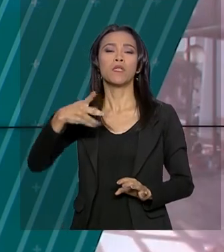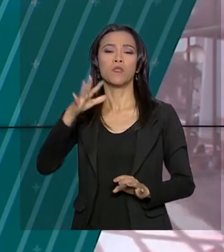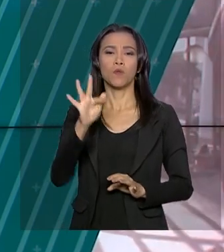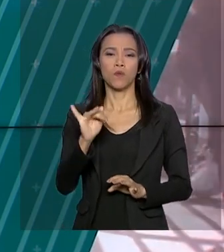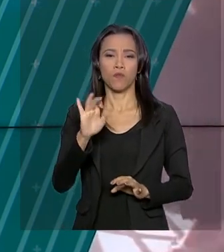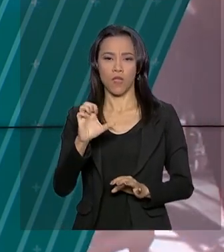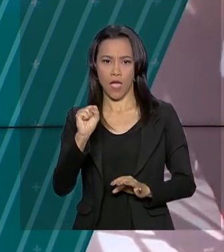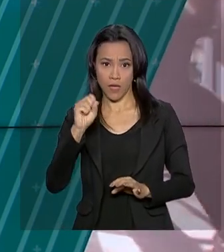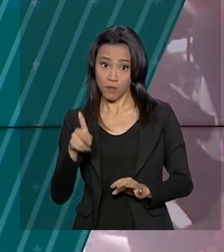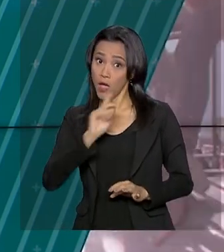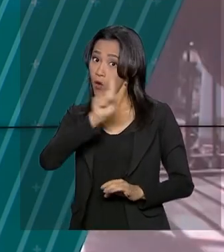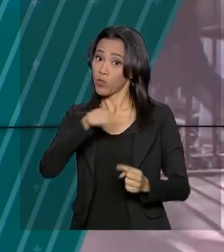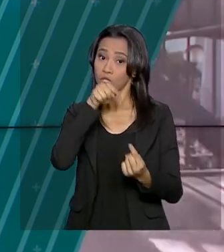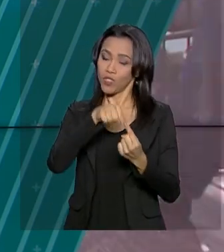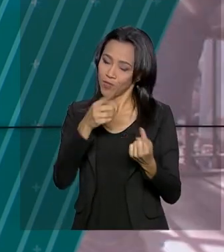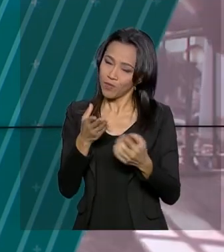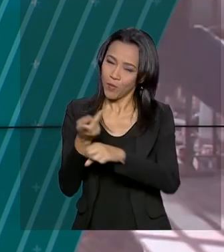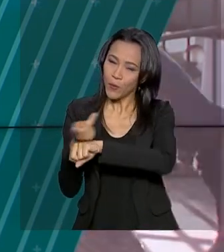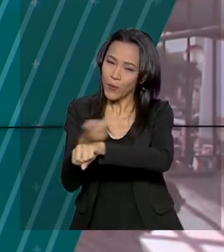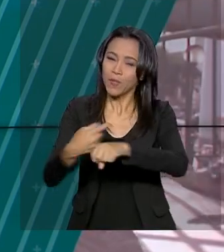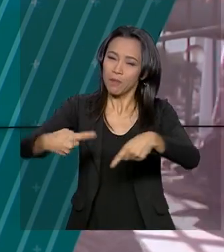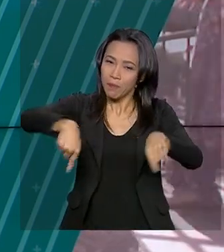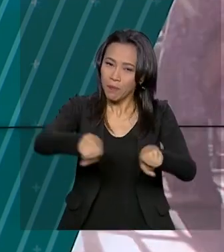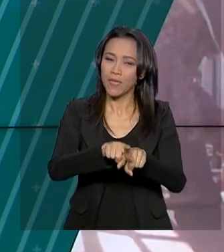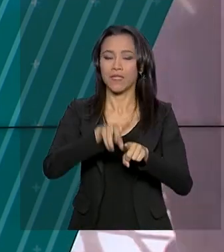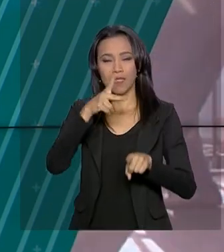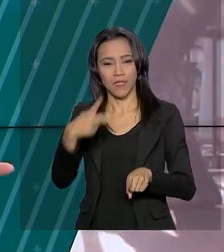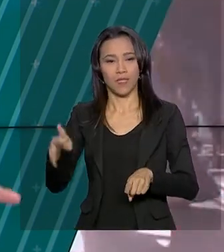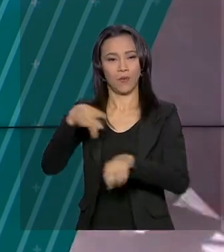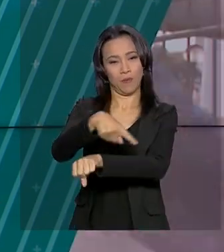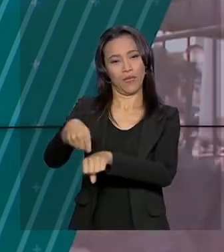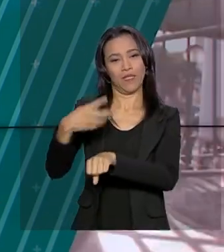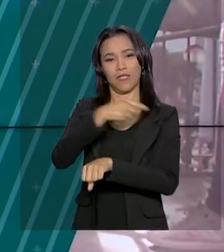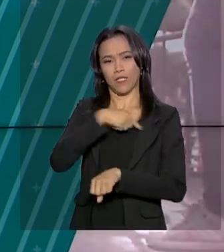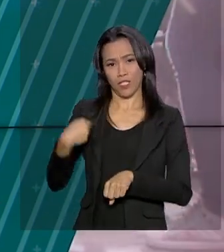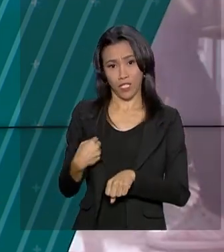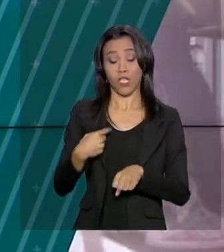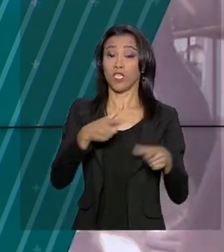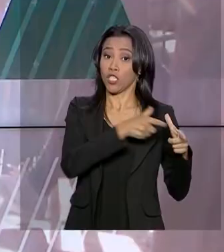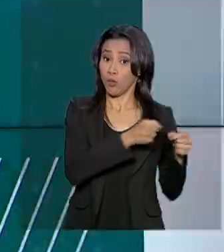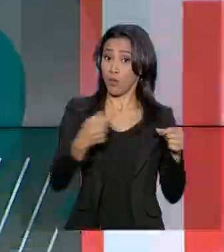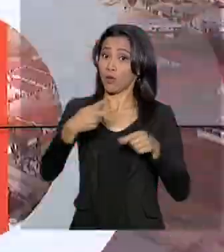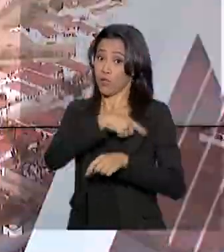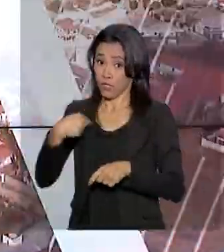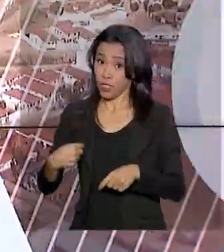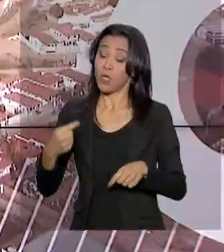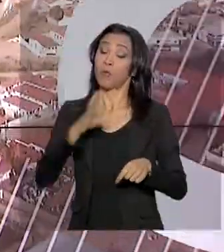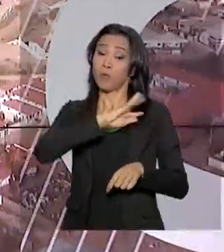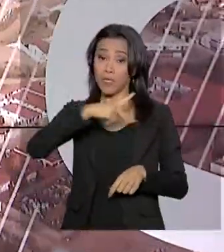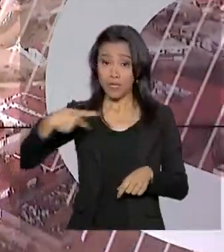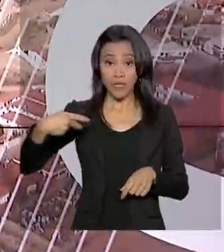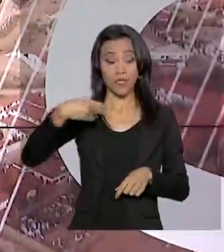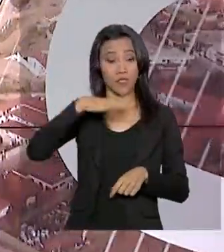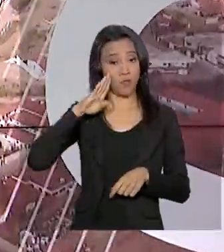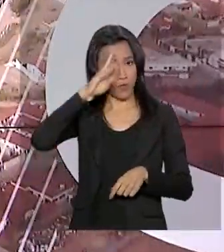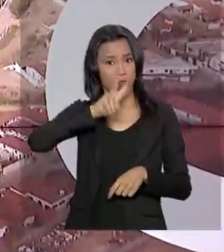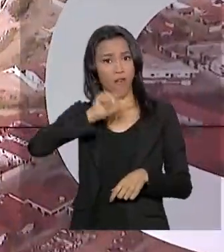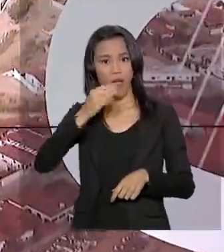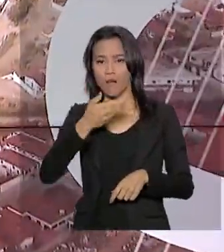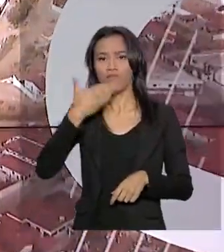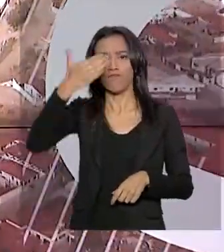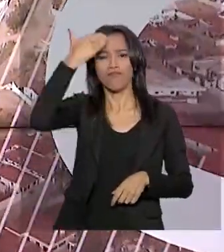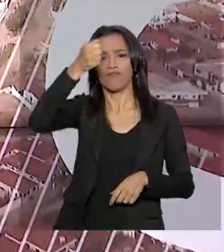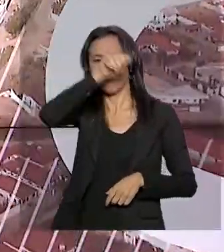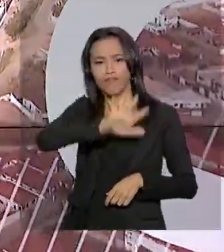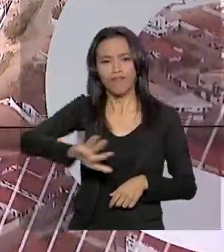mais uma missão em busca de parcerias comerciais com a China. Além do Japão e da China, o presidente Bolsonaro vai ao Oriente Médio ainda,